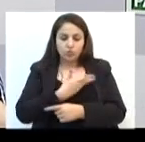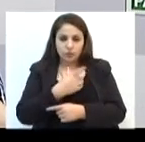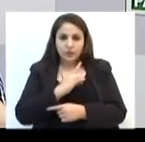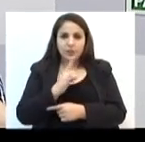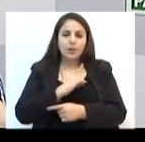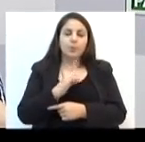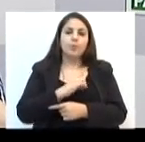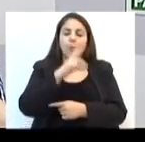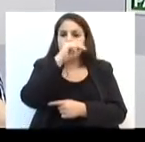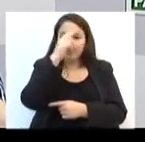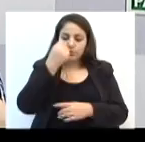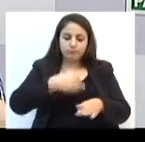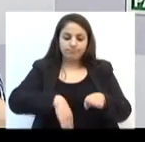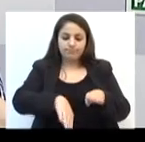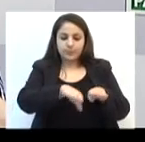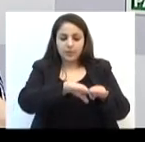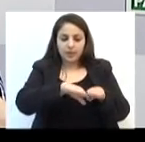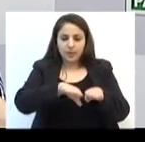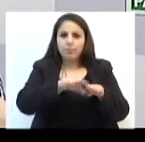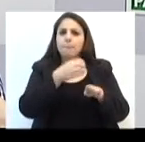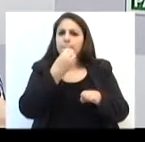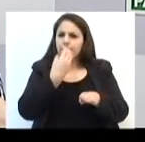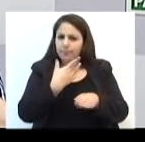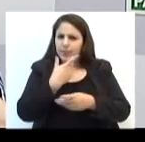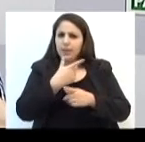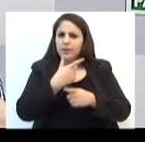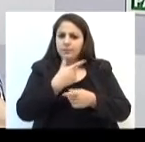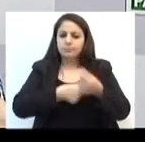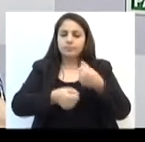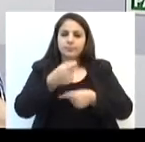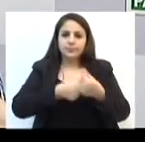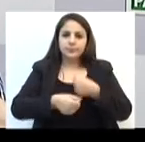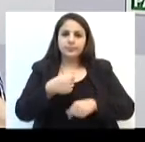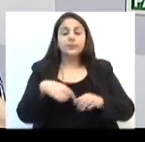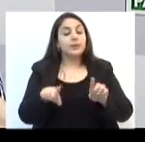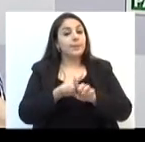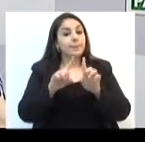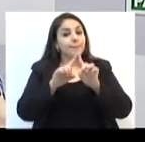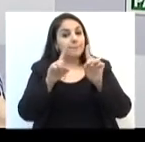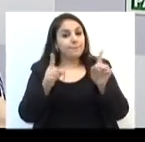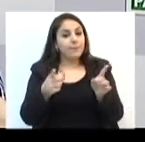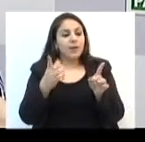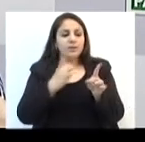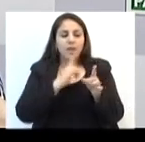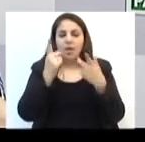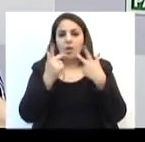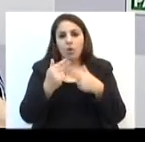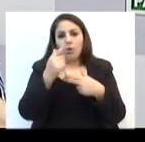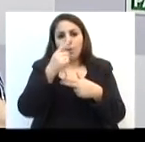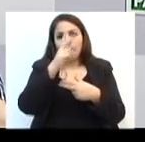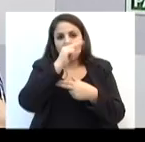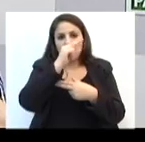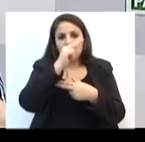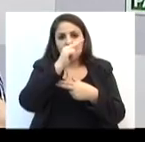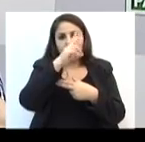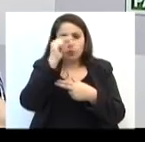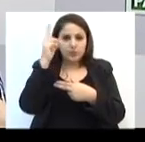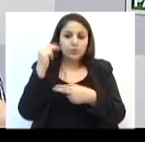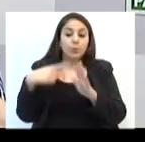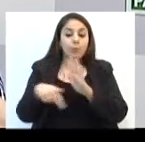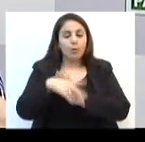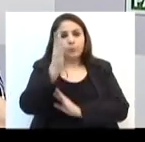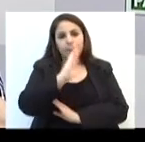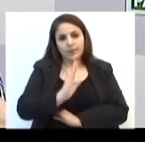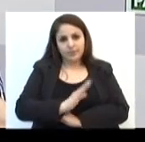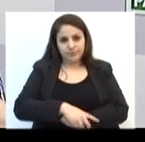uma prefeitura equilibrada, bem administrada, porém somos uma cidade brasileira, um